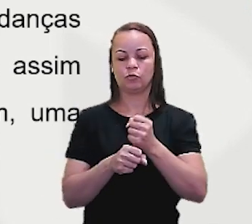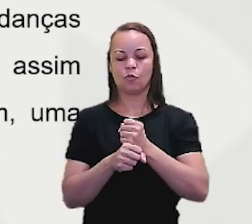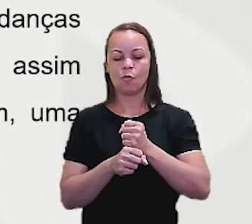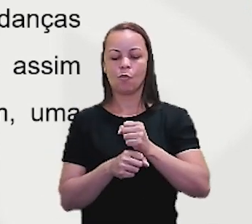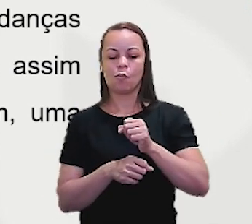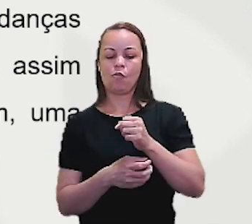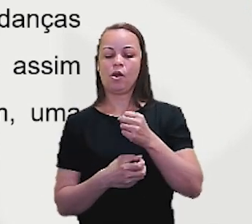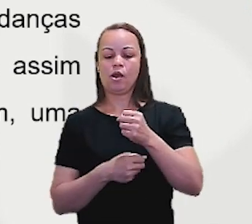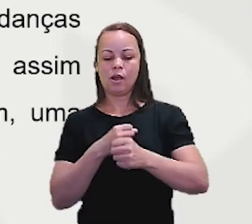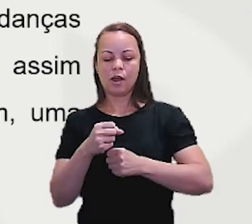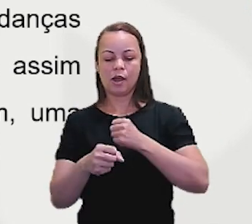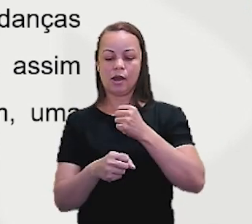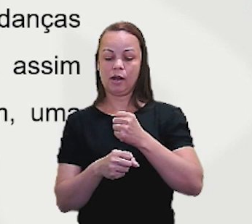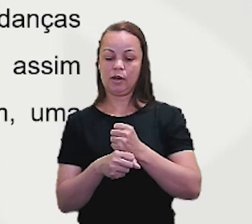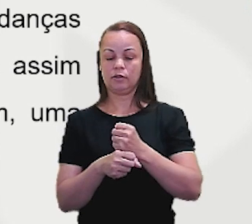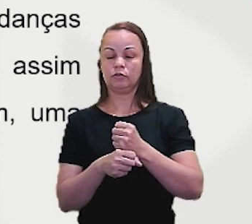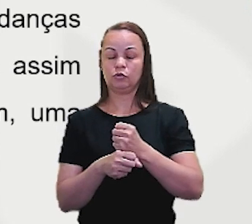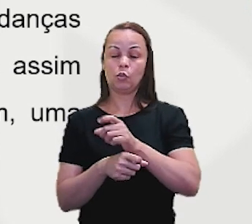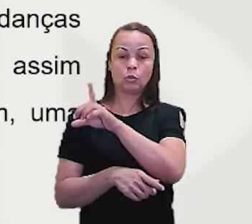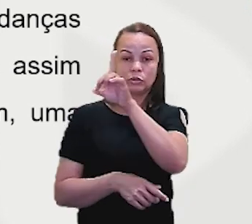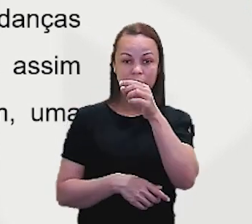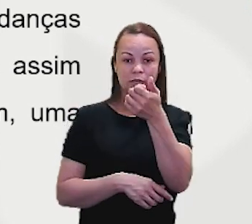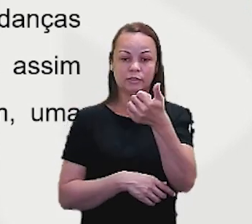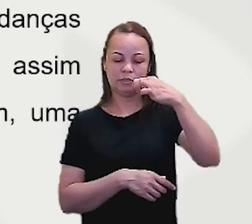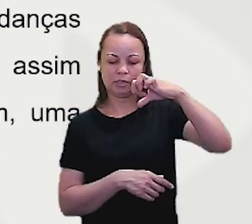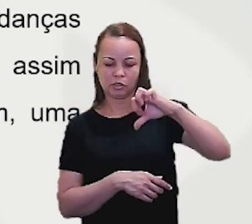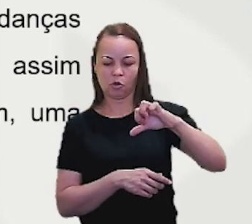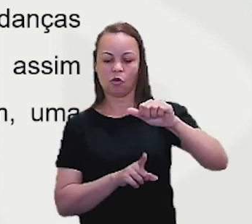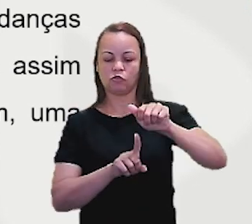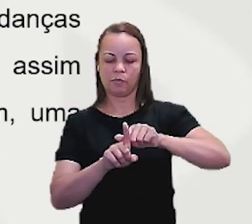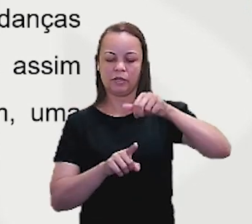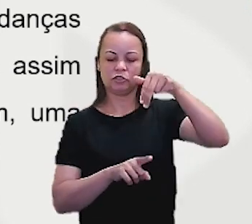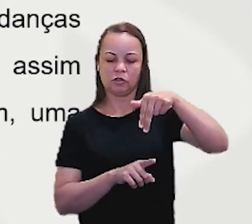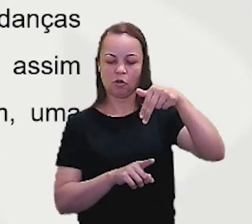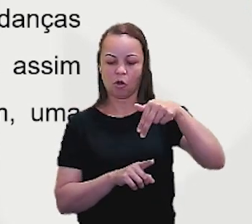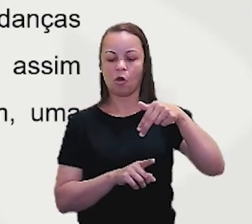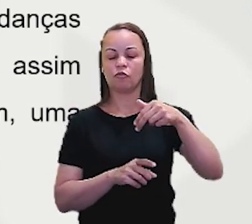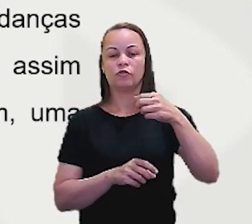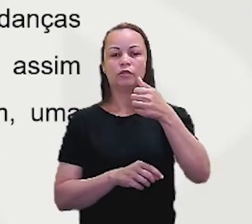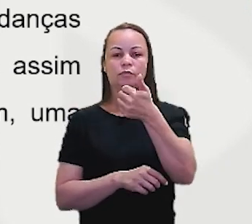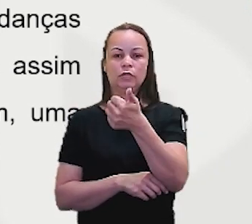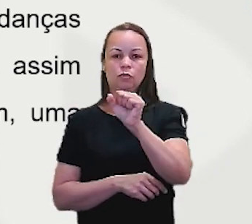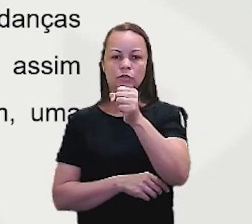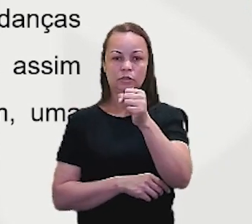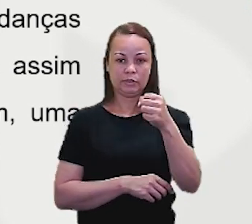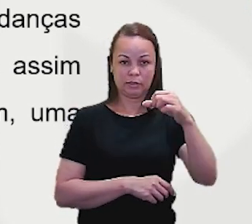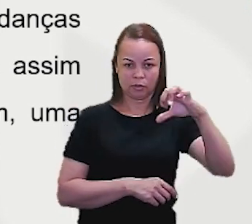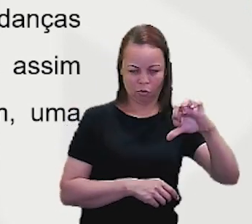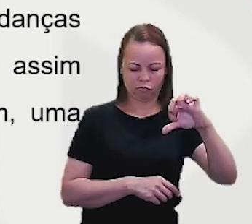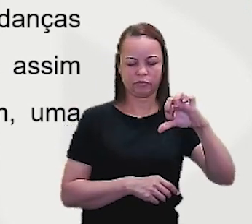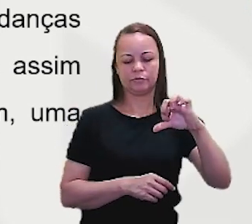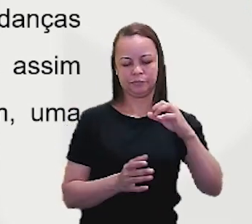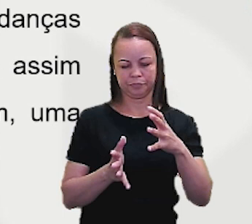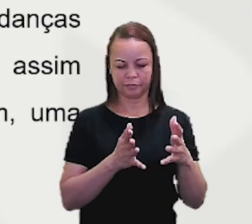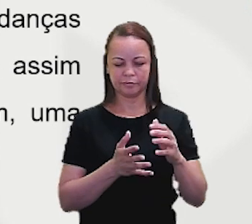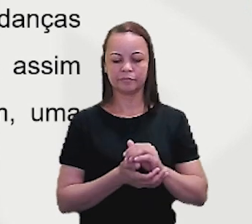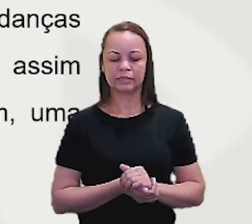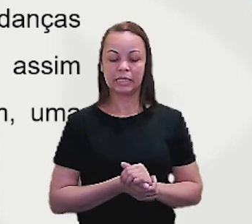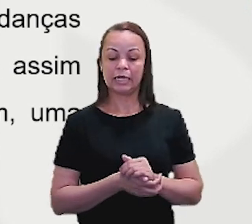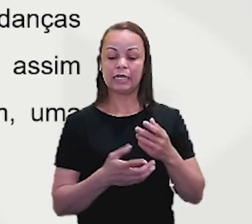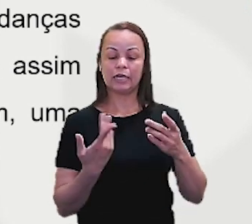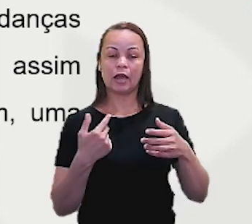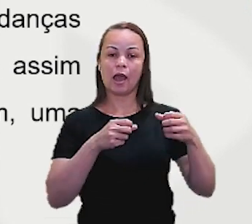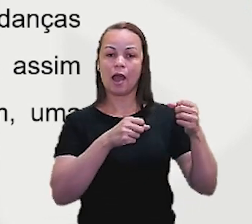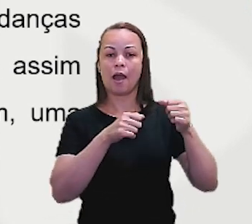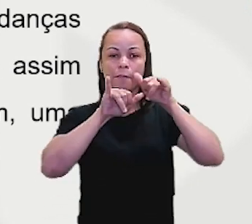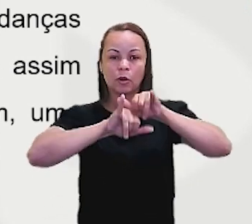19 de dezembro de 1889. Então, vejam, a proclamação foi 15 de novembro e a nova bandeira foi apresentada em 19 de novembro.